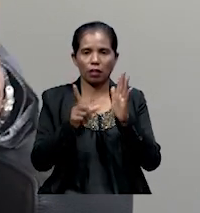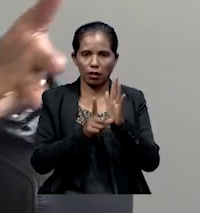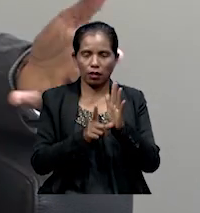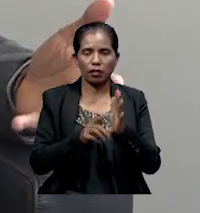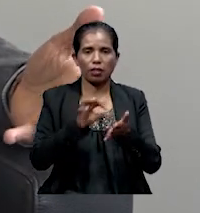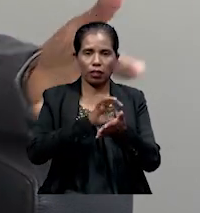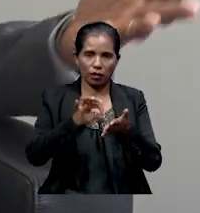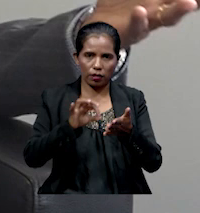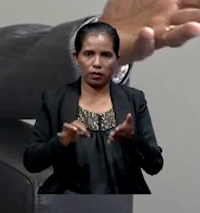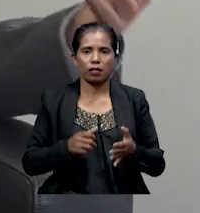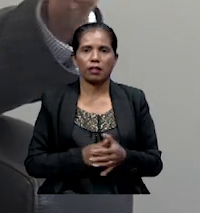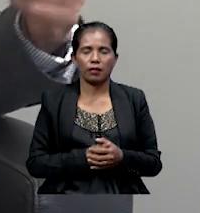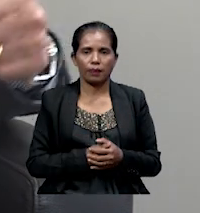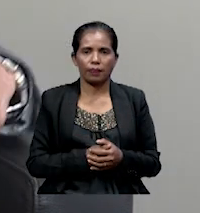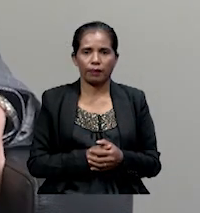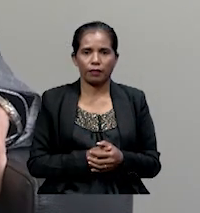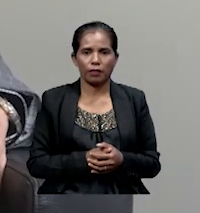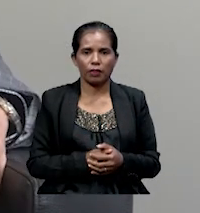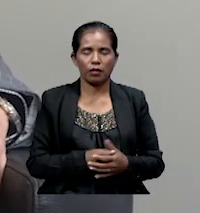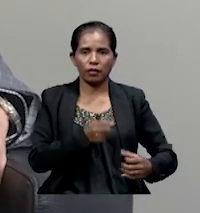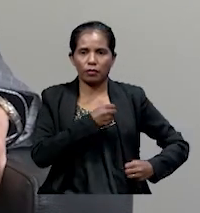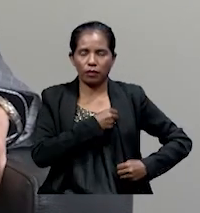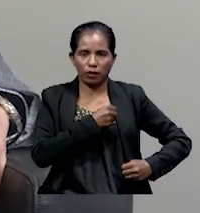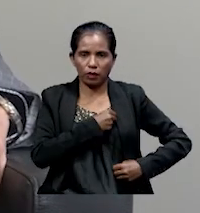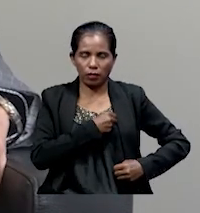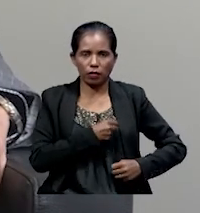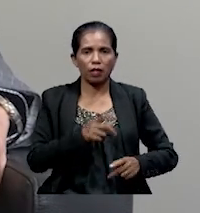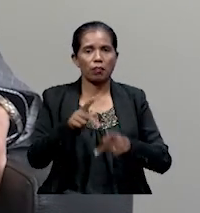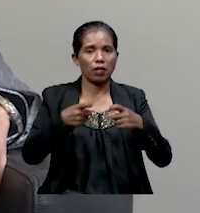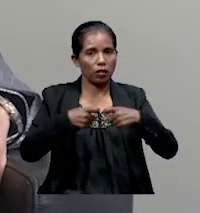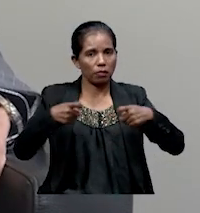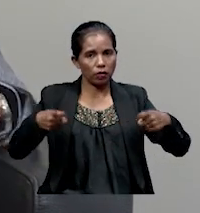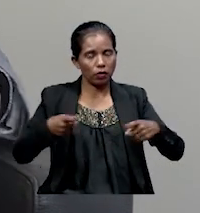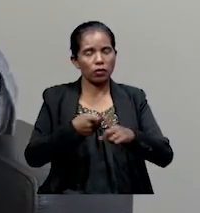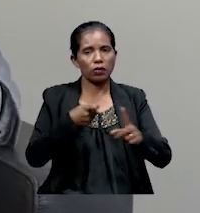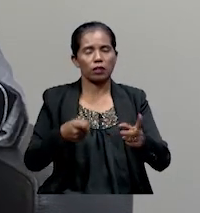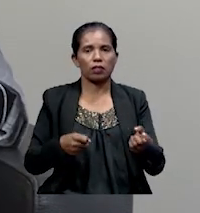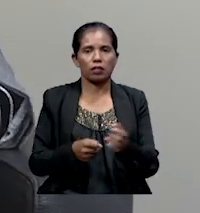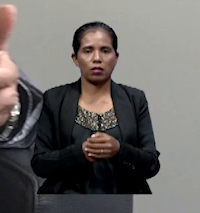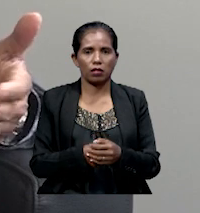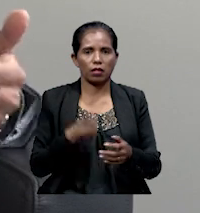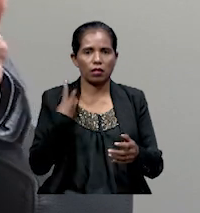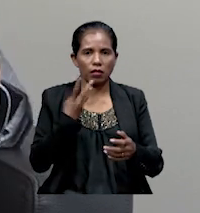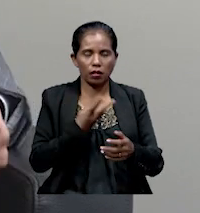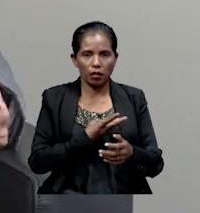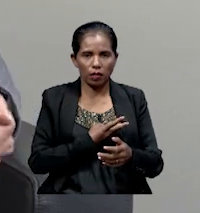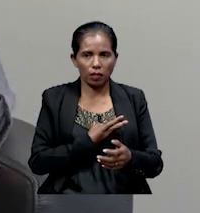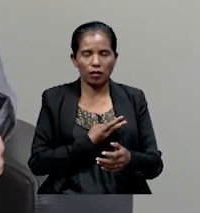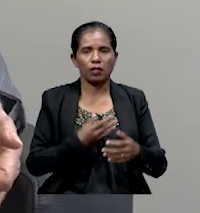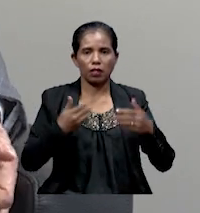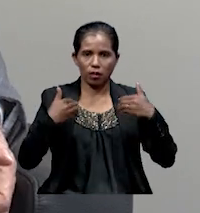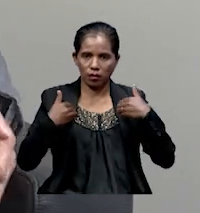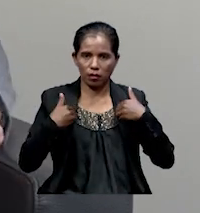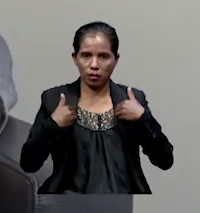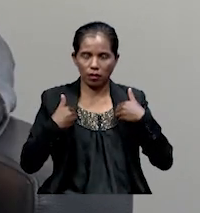resiste até que força uma amigo uma auxiliar bel tumba apoio ita então ira né maga ita ia botar